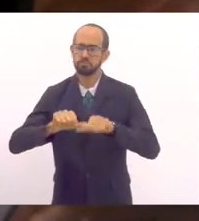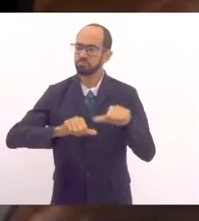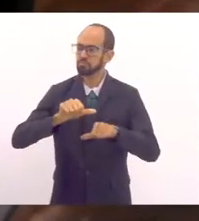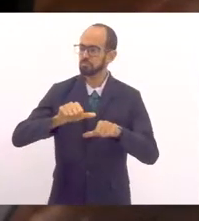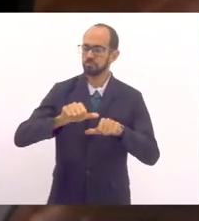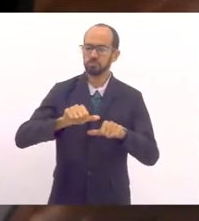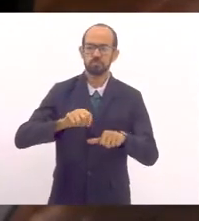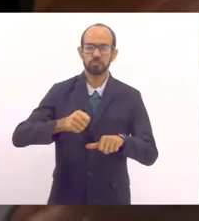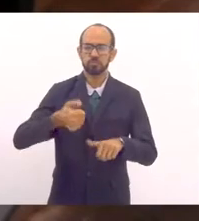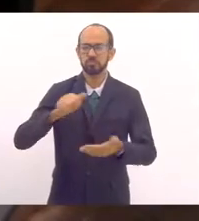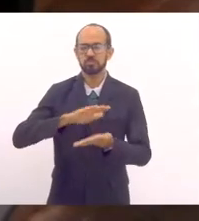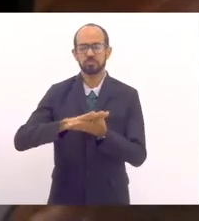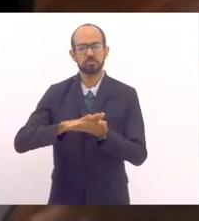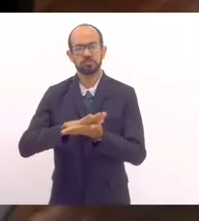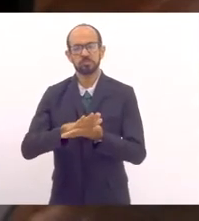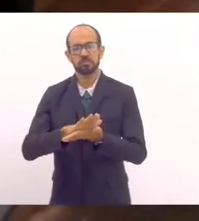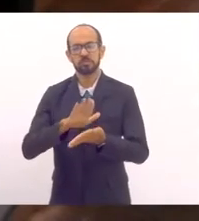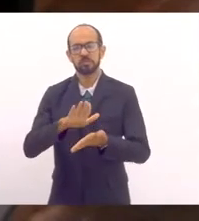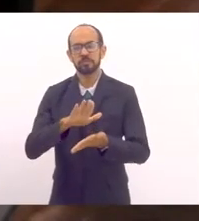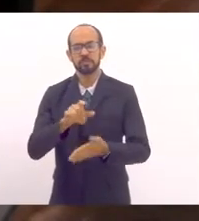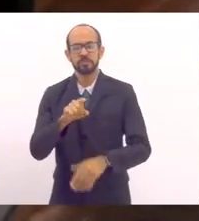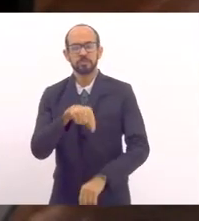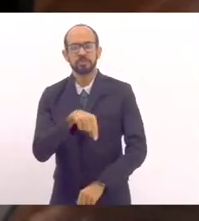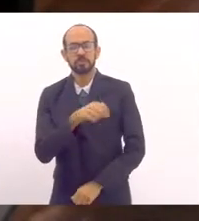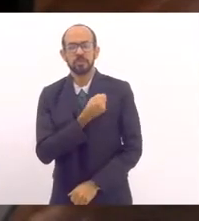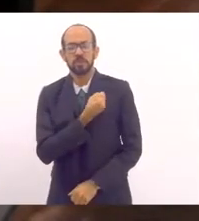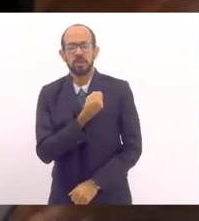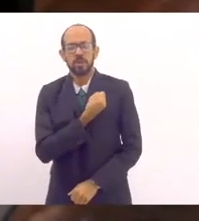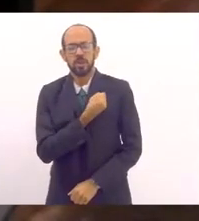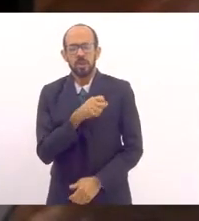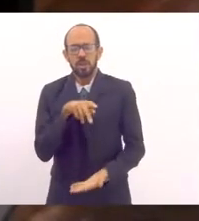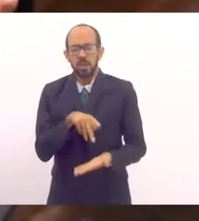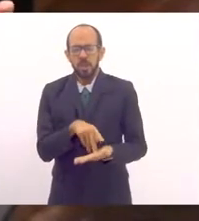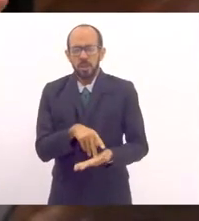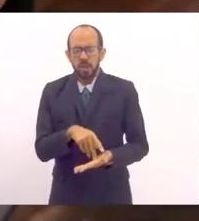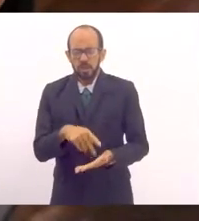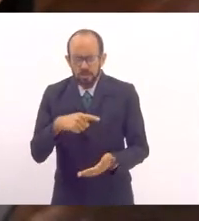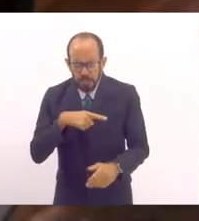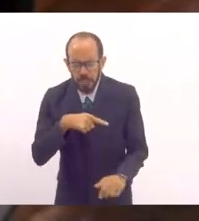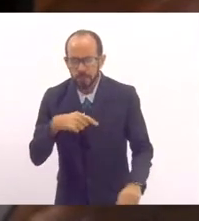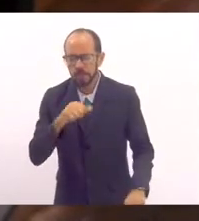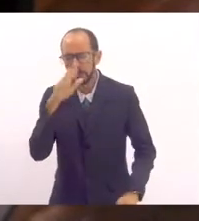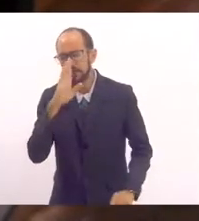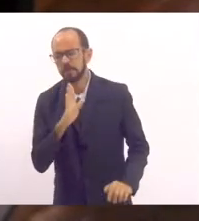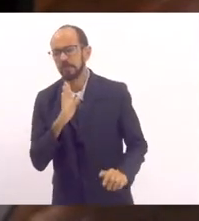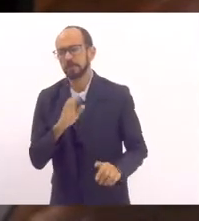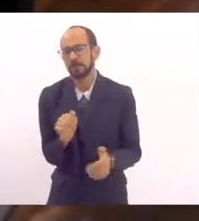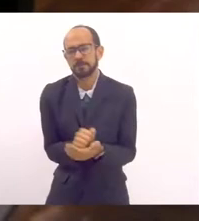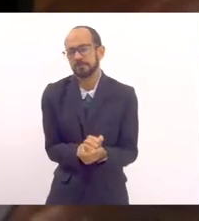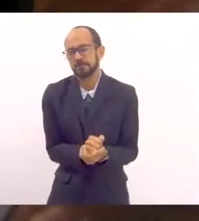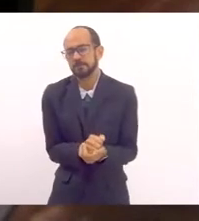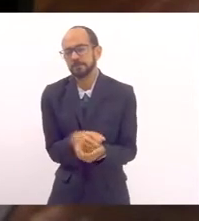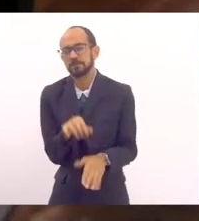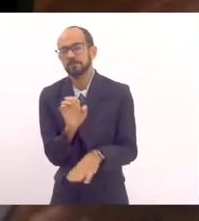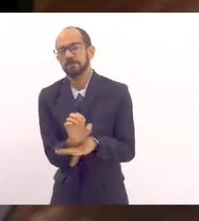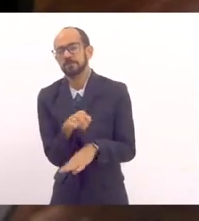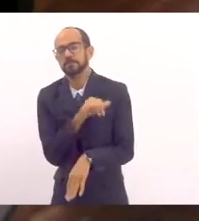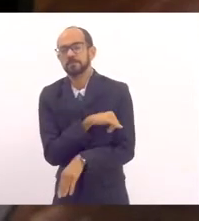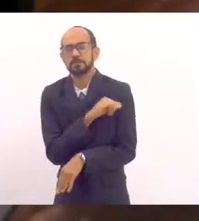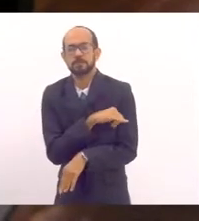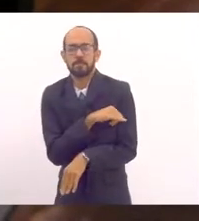transformações, deputado. Mas ele é o número real do que a gente tem no país. No Estado do Rio, nós não temos